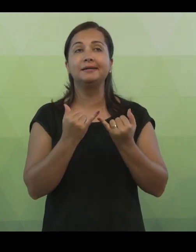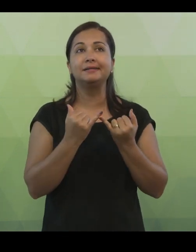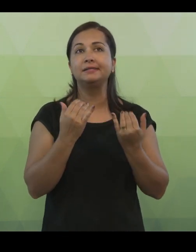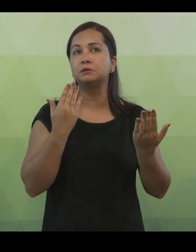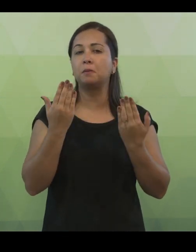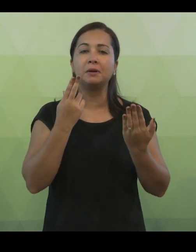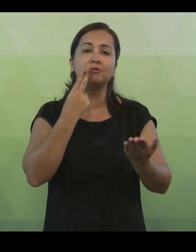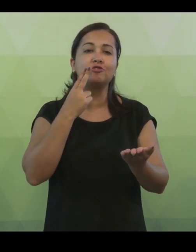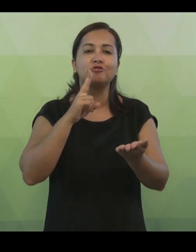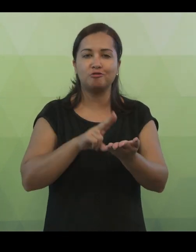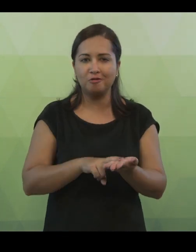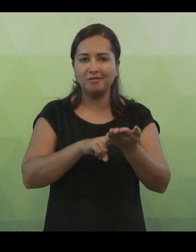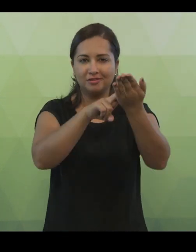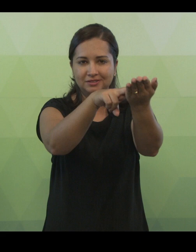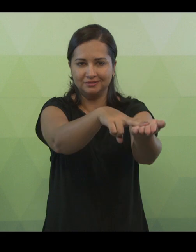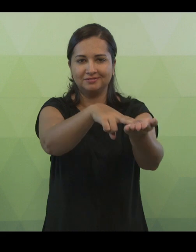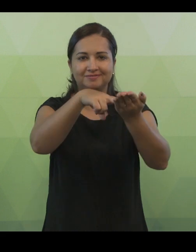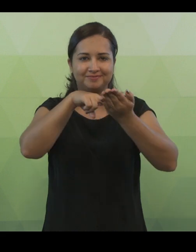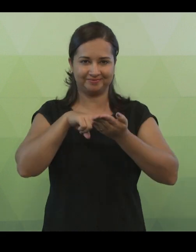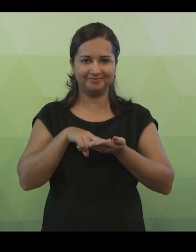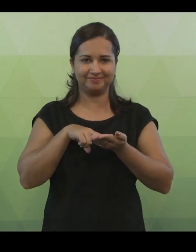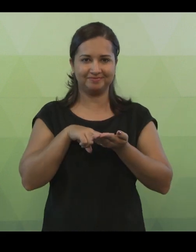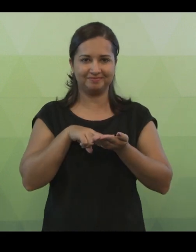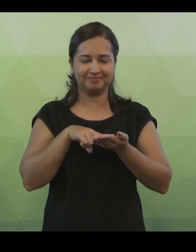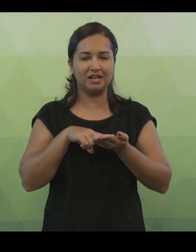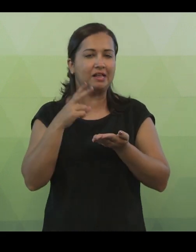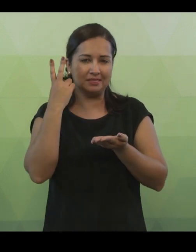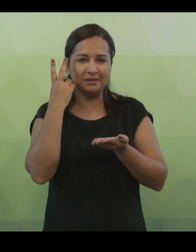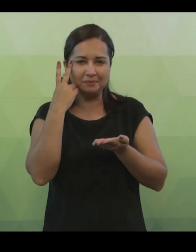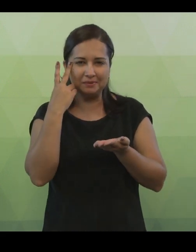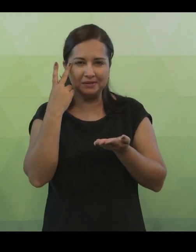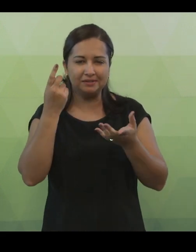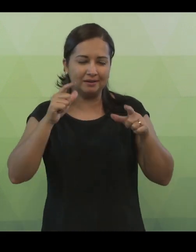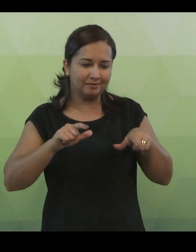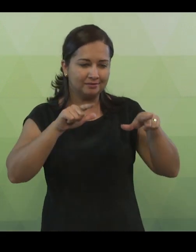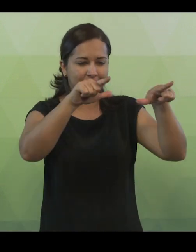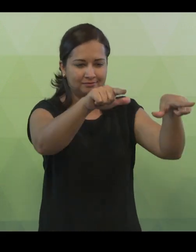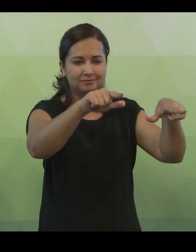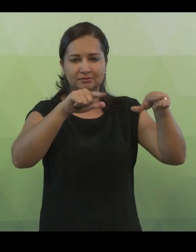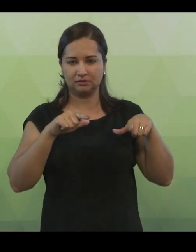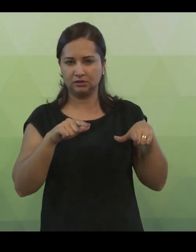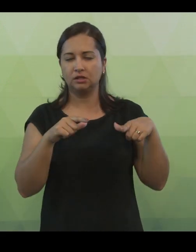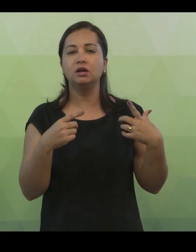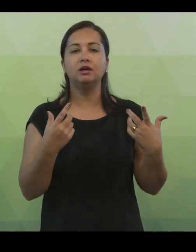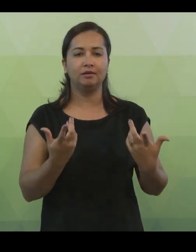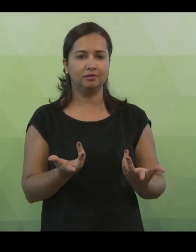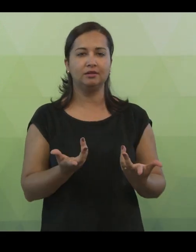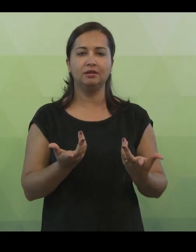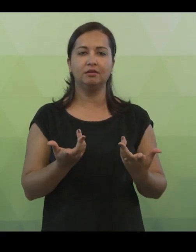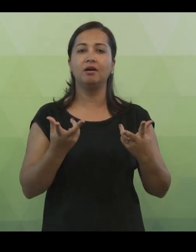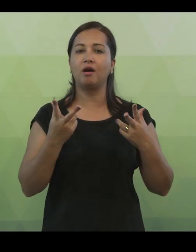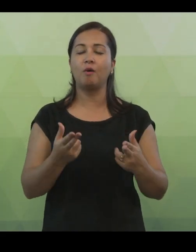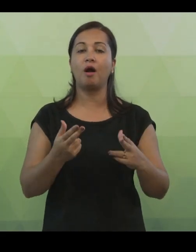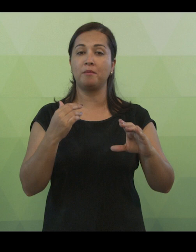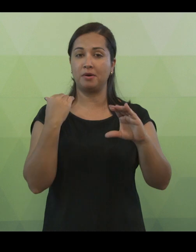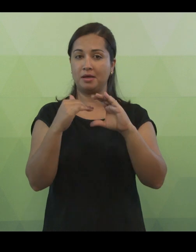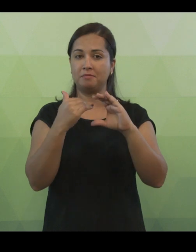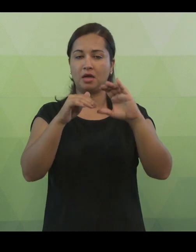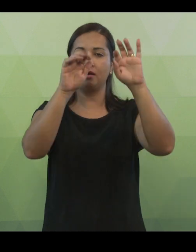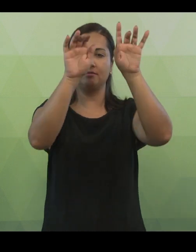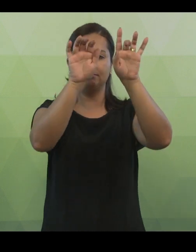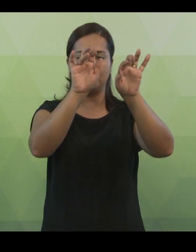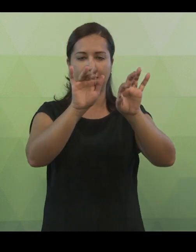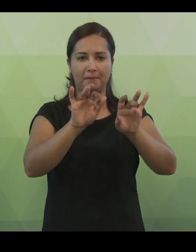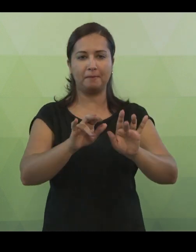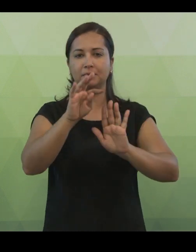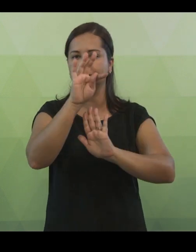tá? Um correio normal, né, que entrega encomendas, que entrega cartas, né? Só que no e-mail você escreve